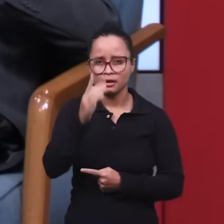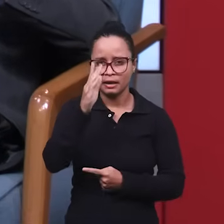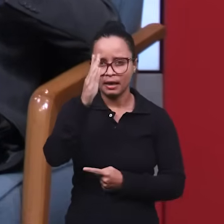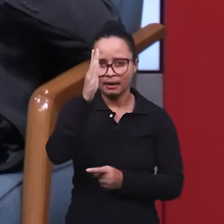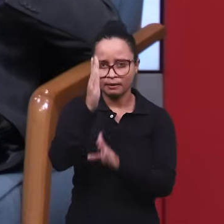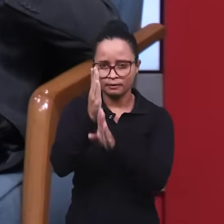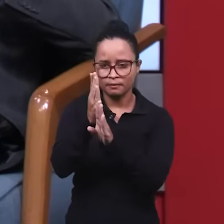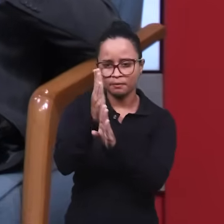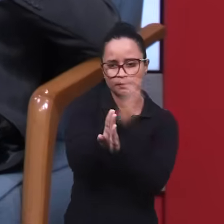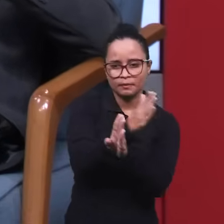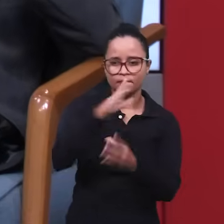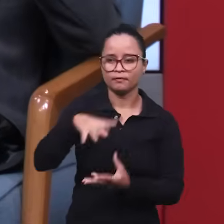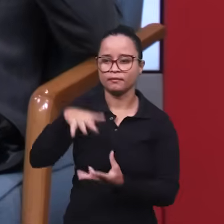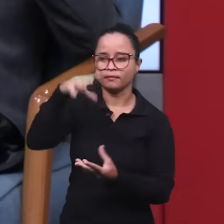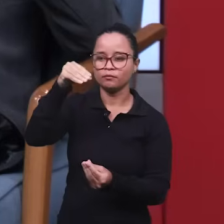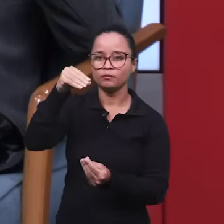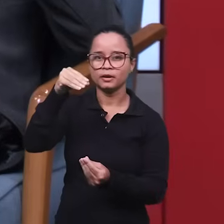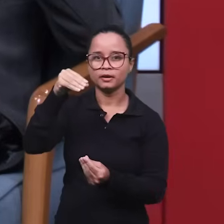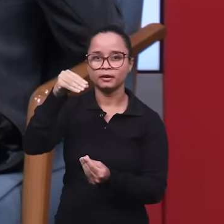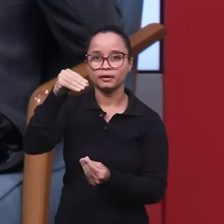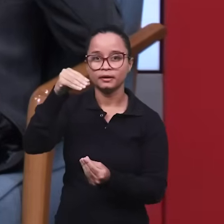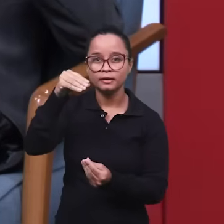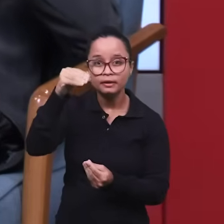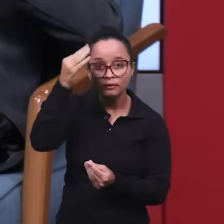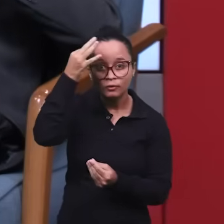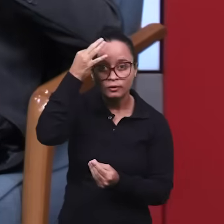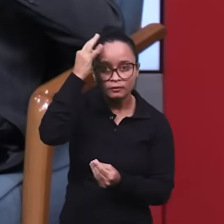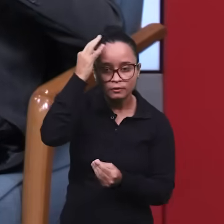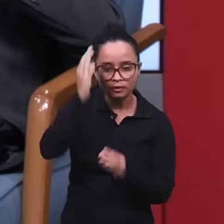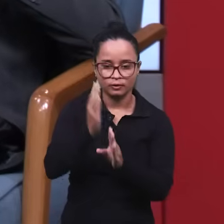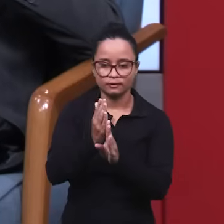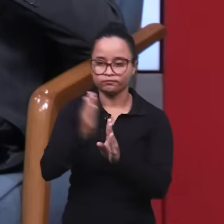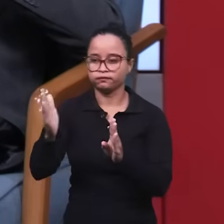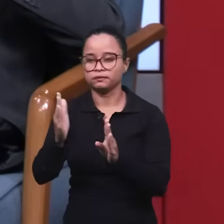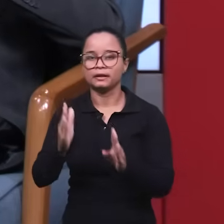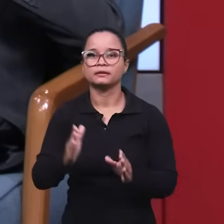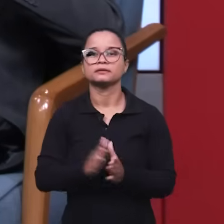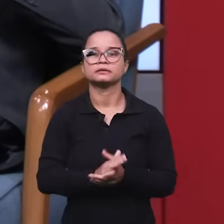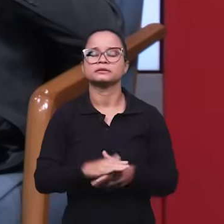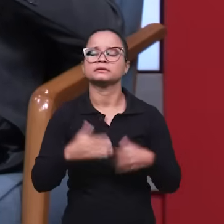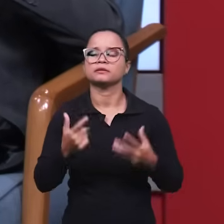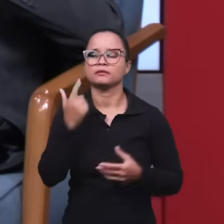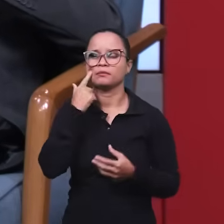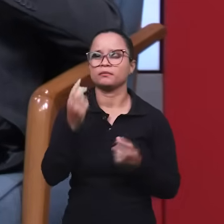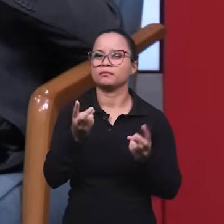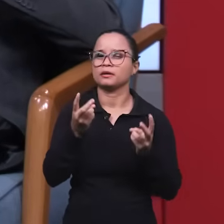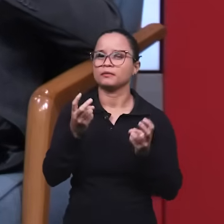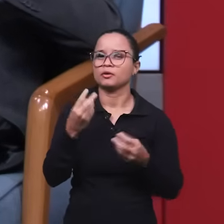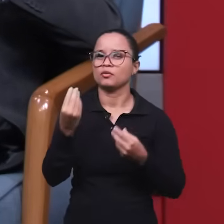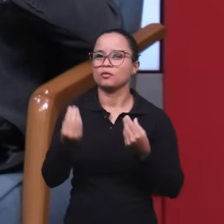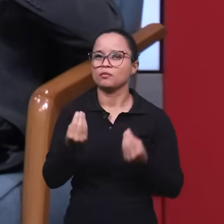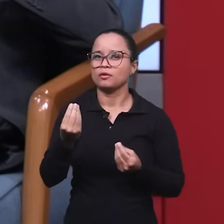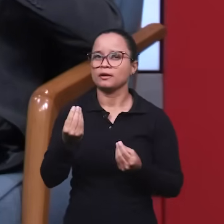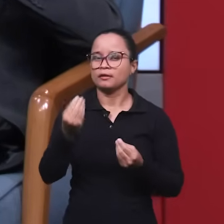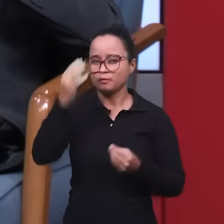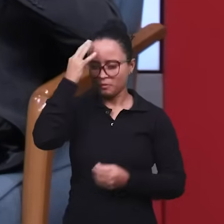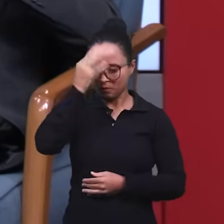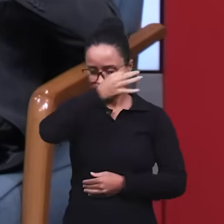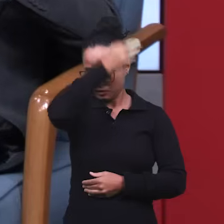de alma e espírito. Será que o Espírito Santo,